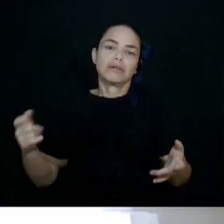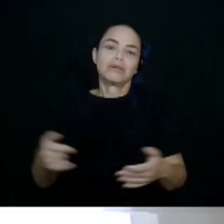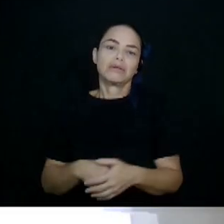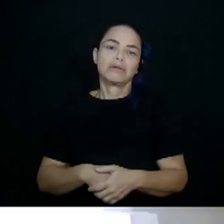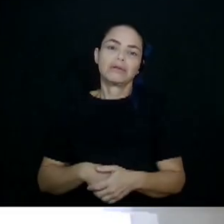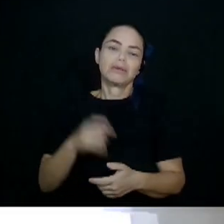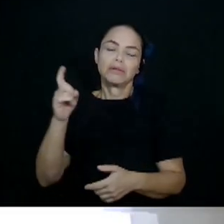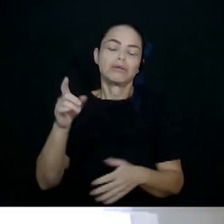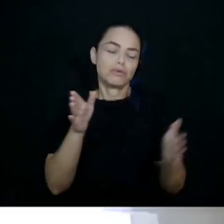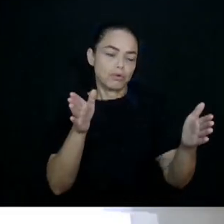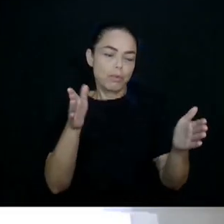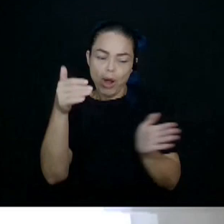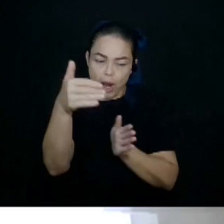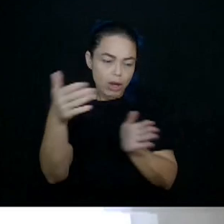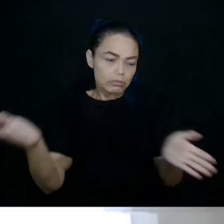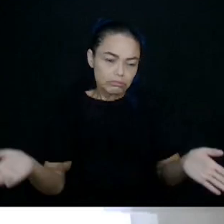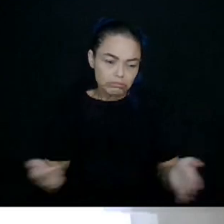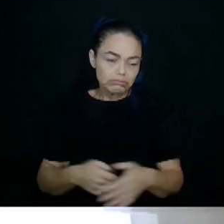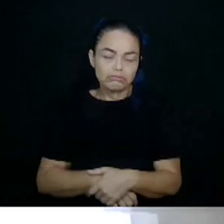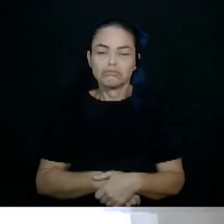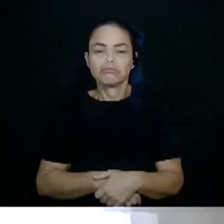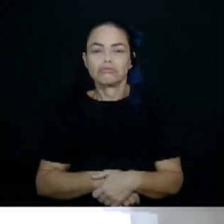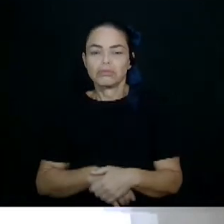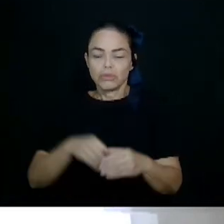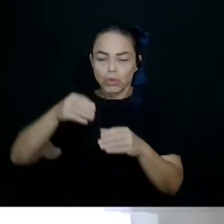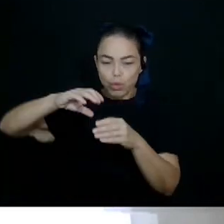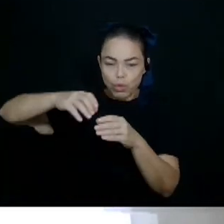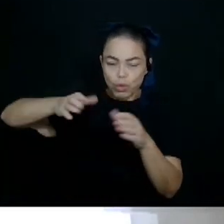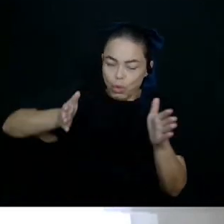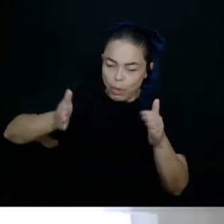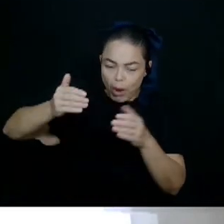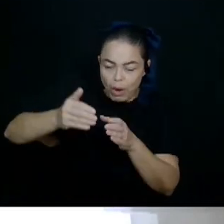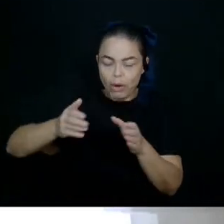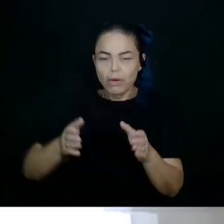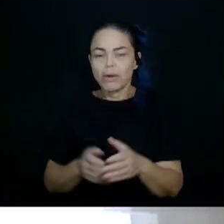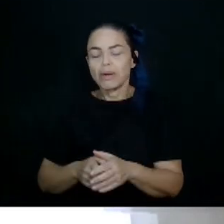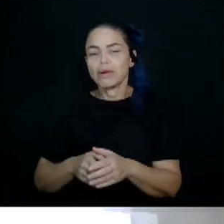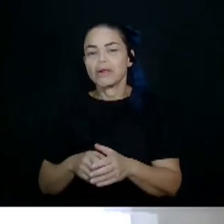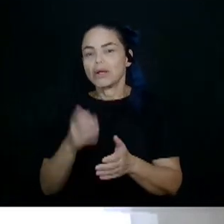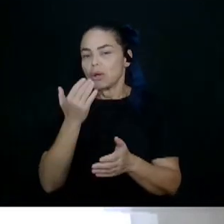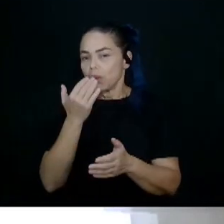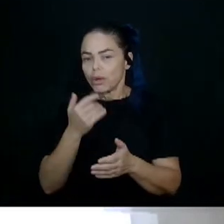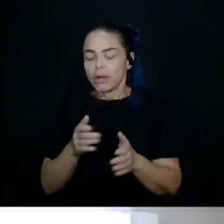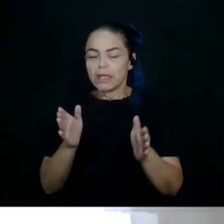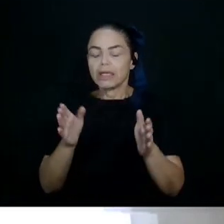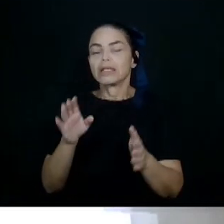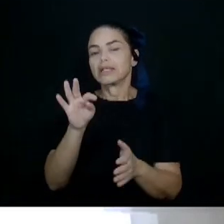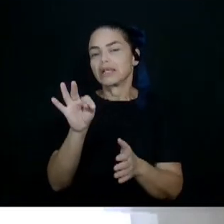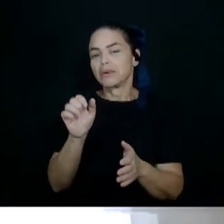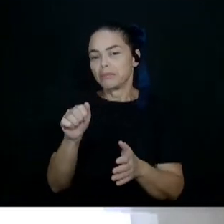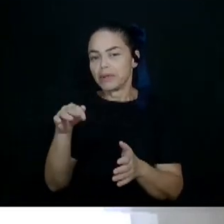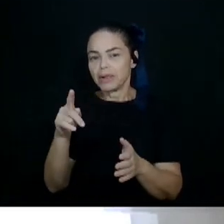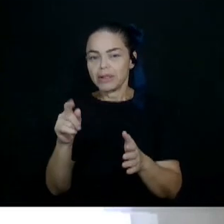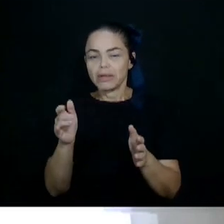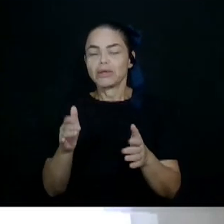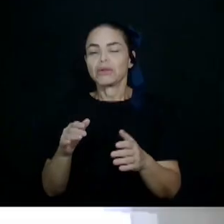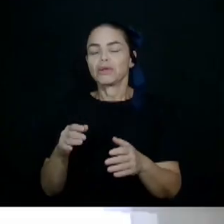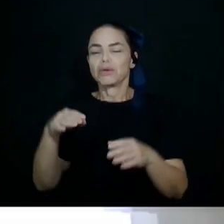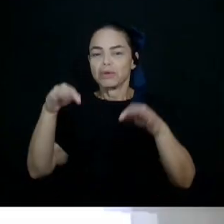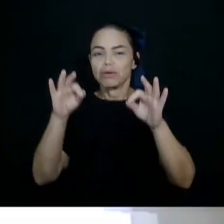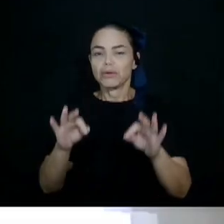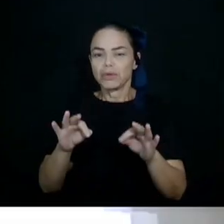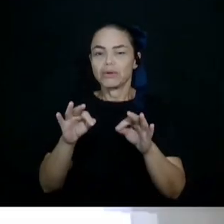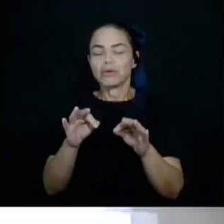caixa, né? É só uma tampinha, né? Então, o papel da família é fundamental, e a família tem que estar instruída que é um